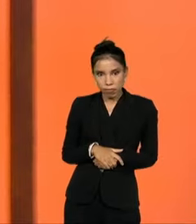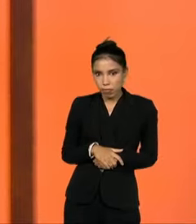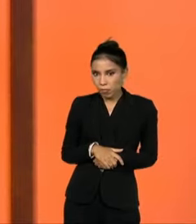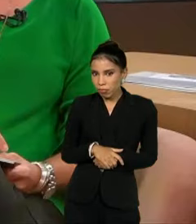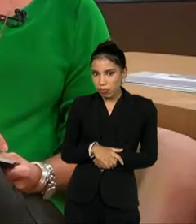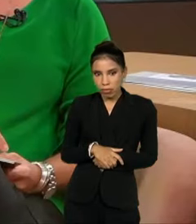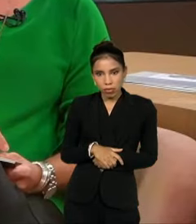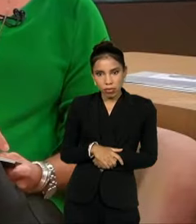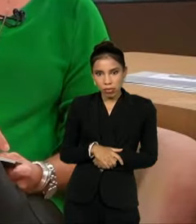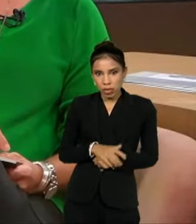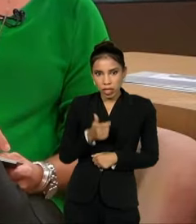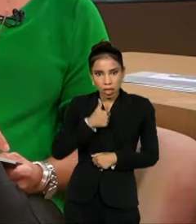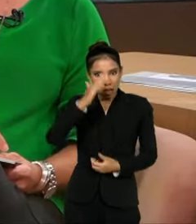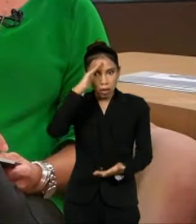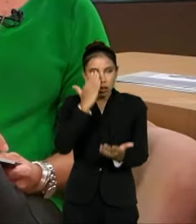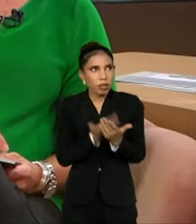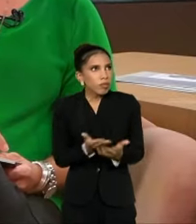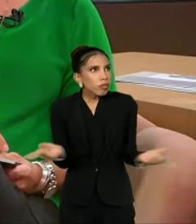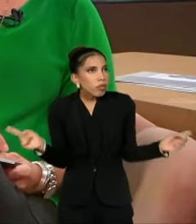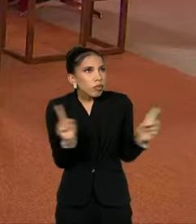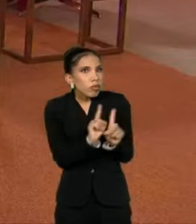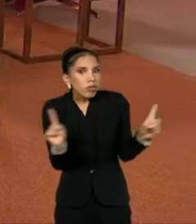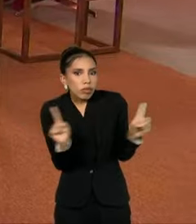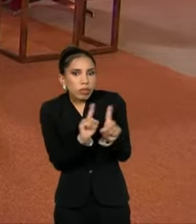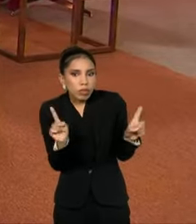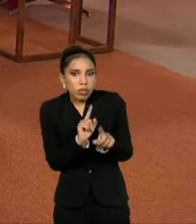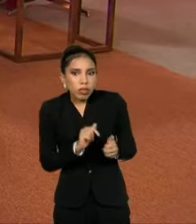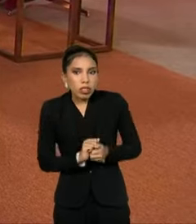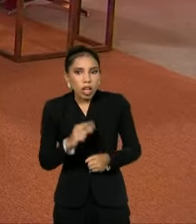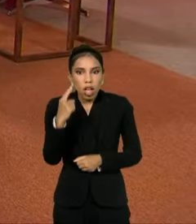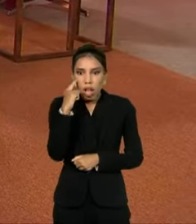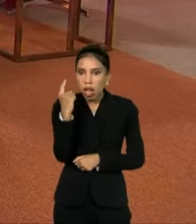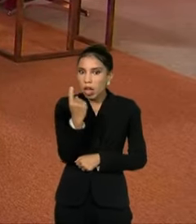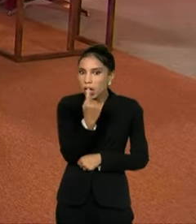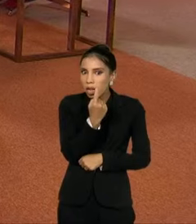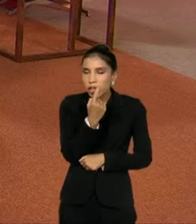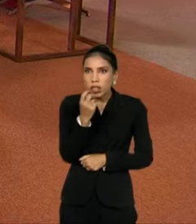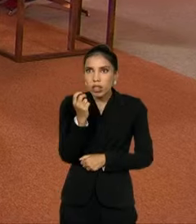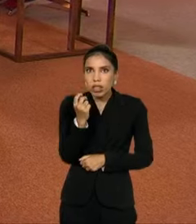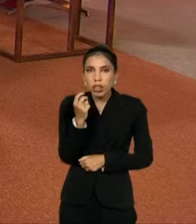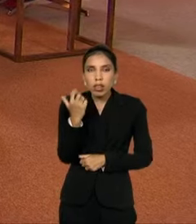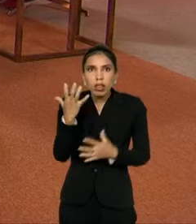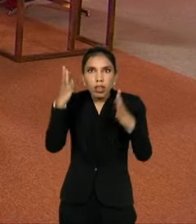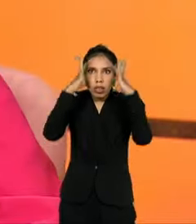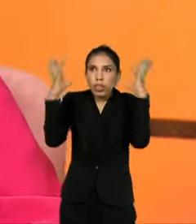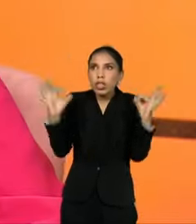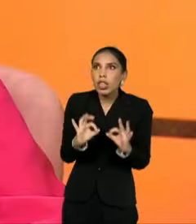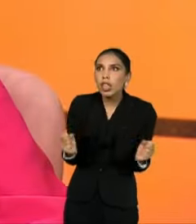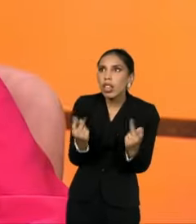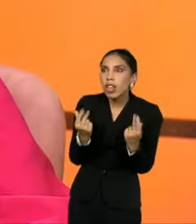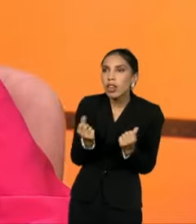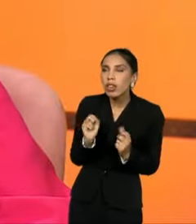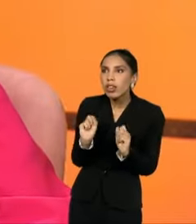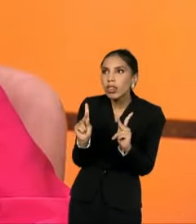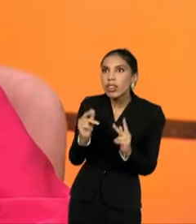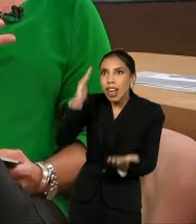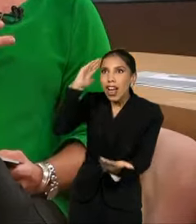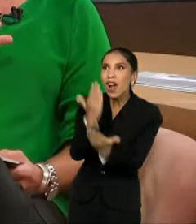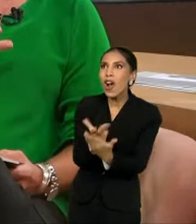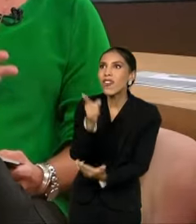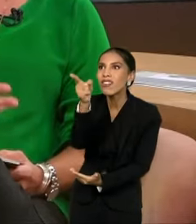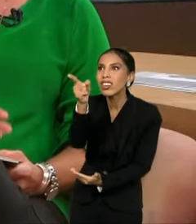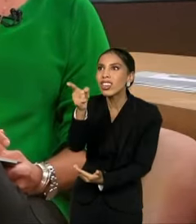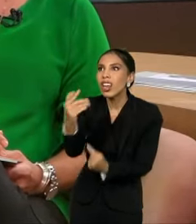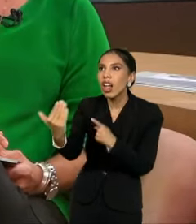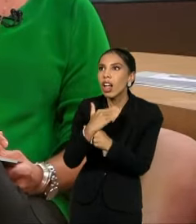incrédulo para isso. O teu olhar ali, meio sem entender nada e dizendo... Oh. Mas até ali confiando, aquele